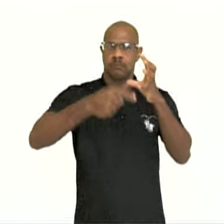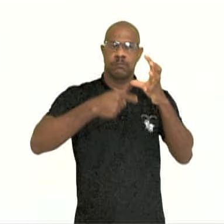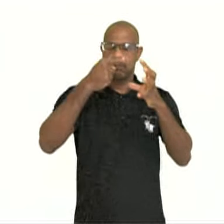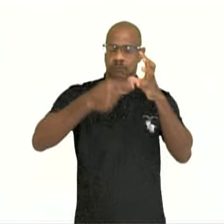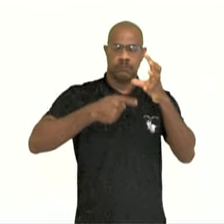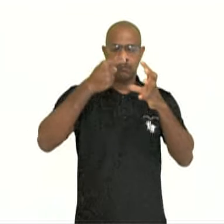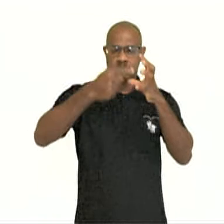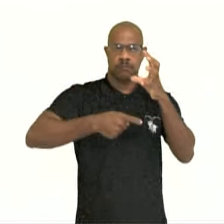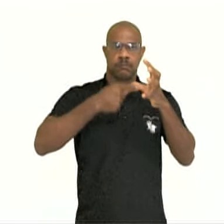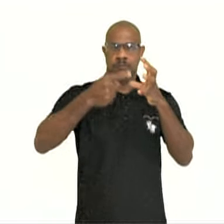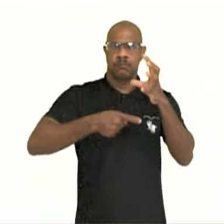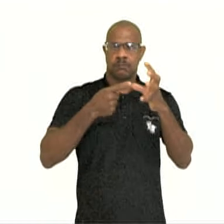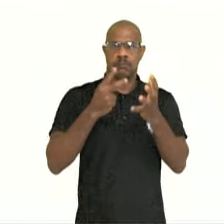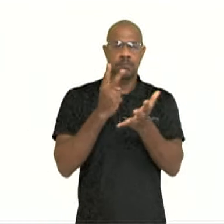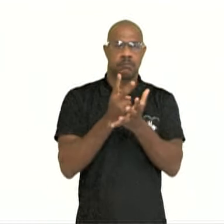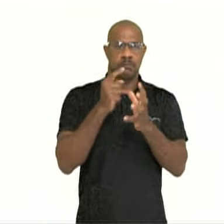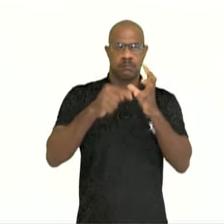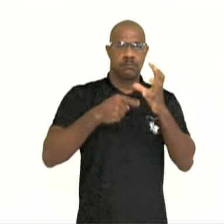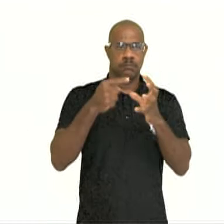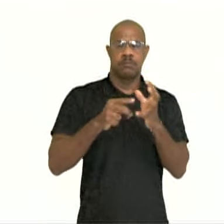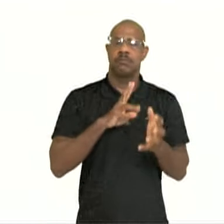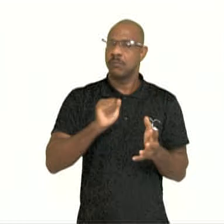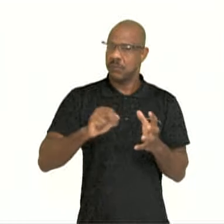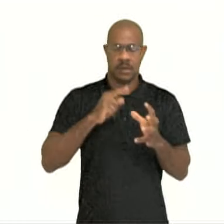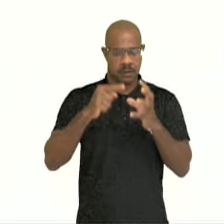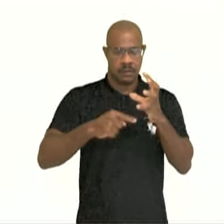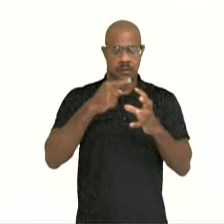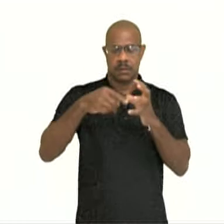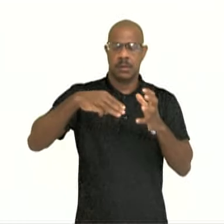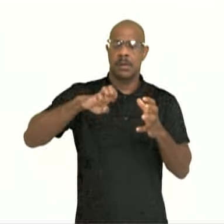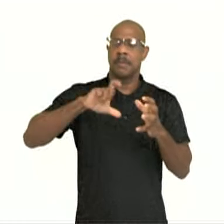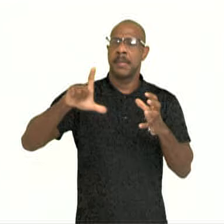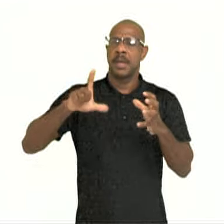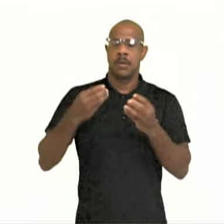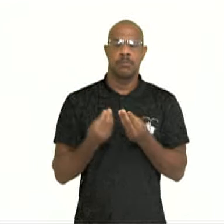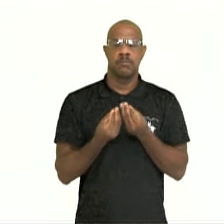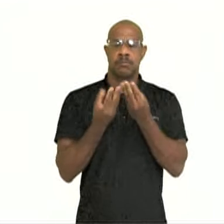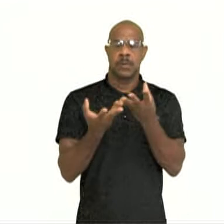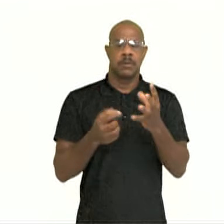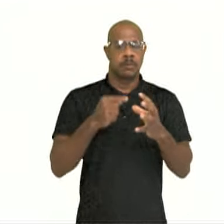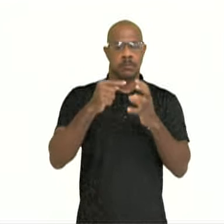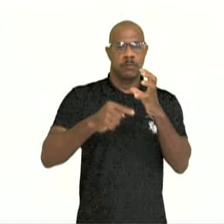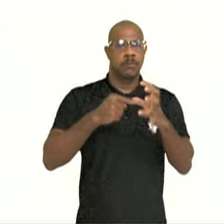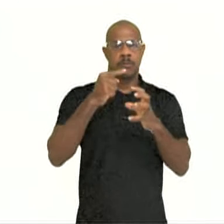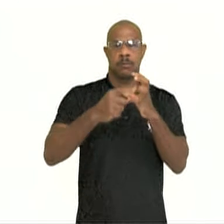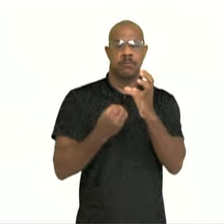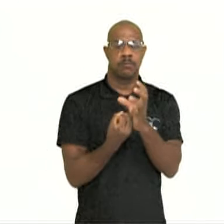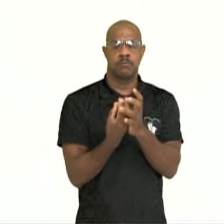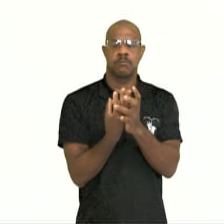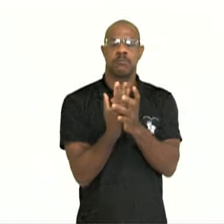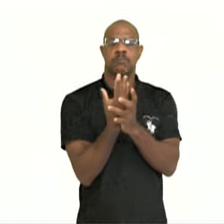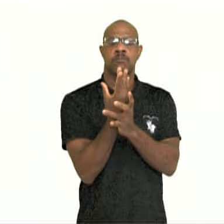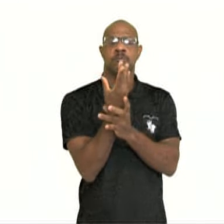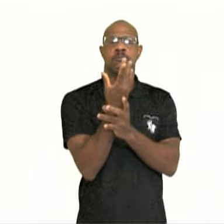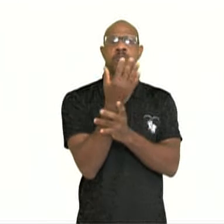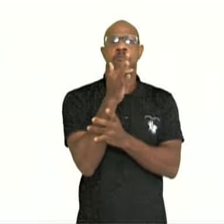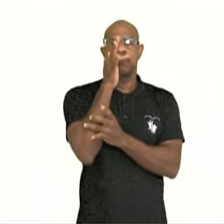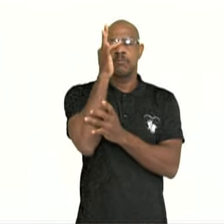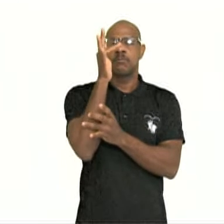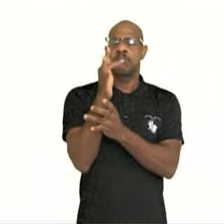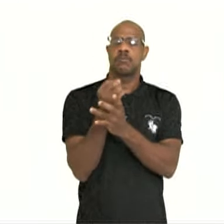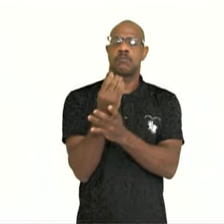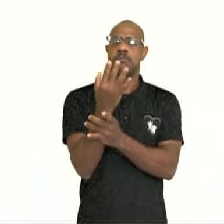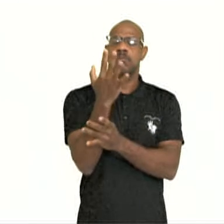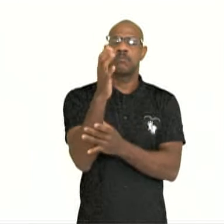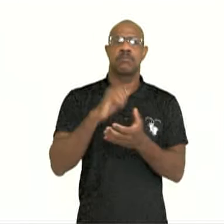roda, roda, roda, rodador. Vai rodando dando mel, vai rodando dando flor. Então, qual será que